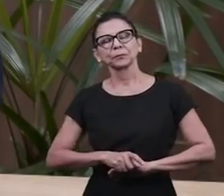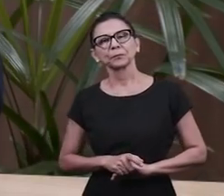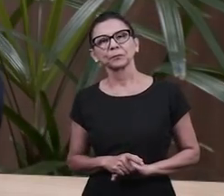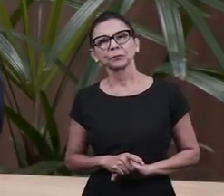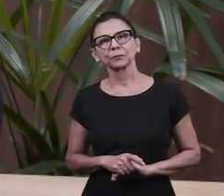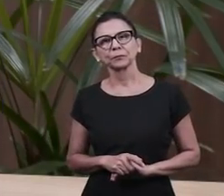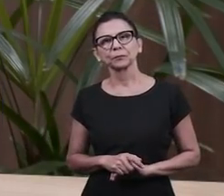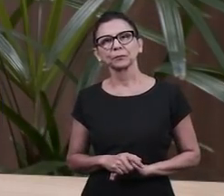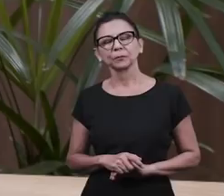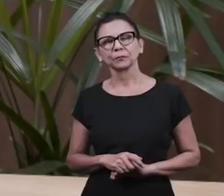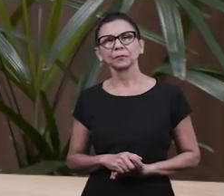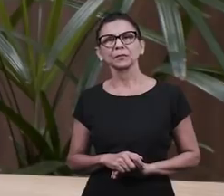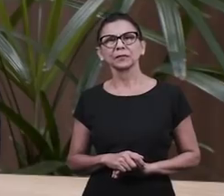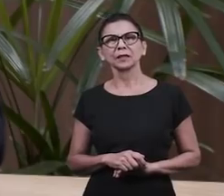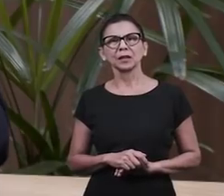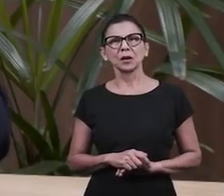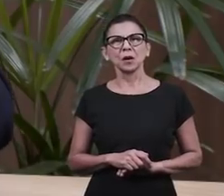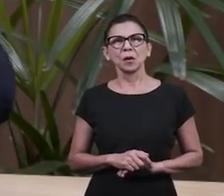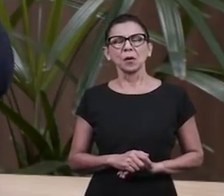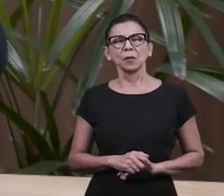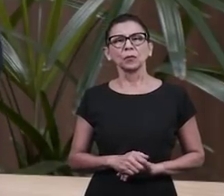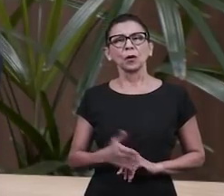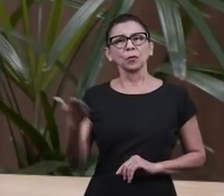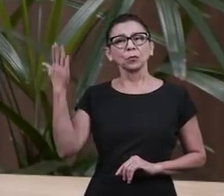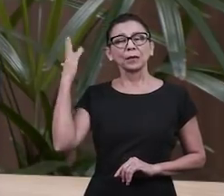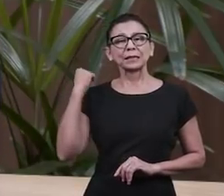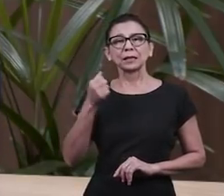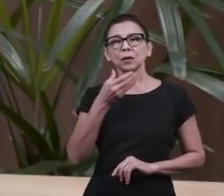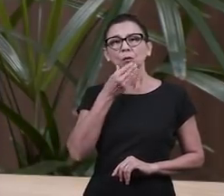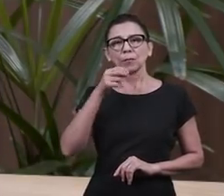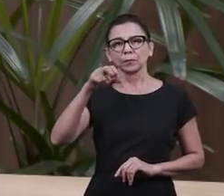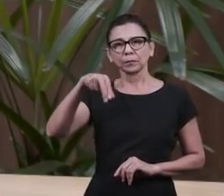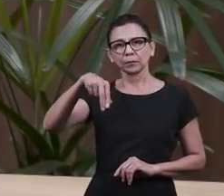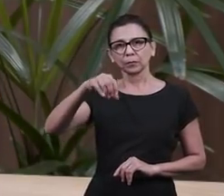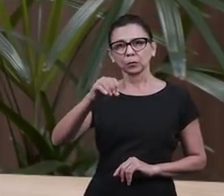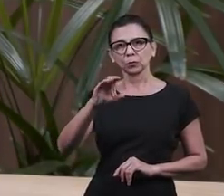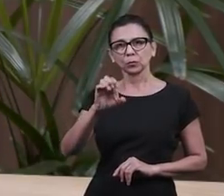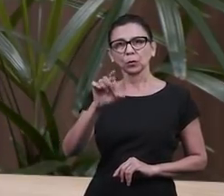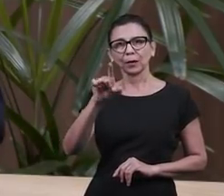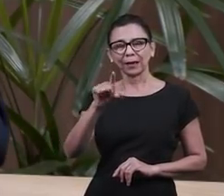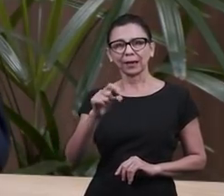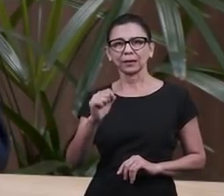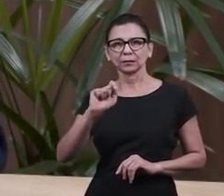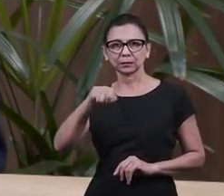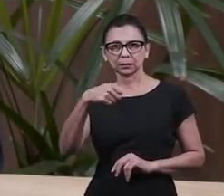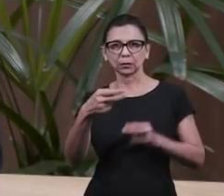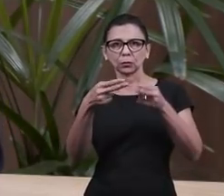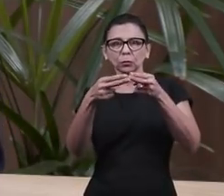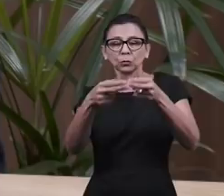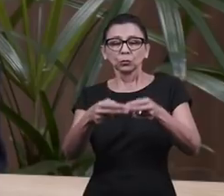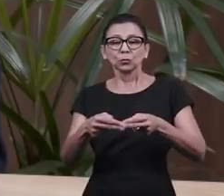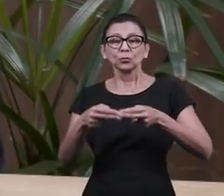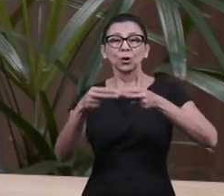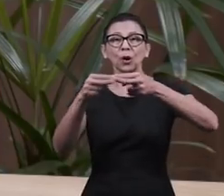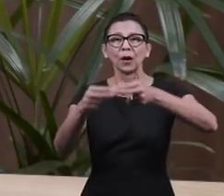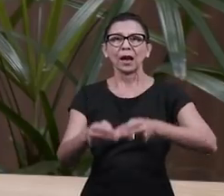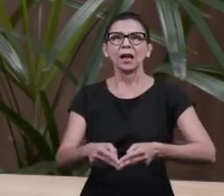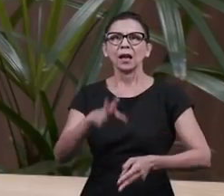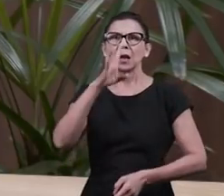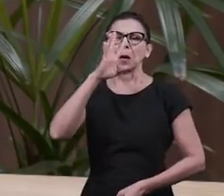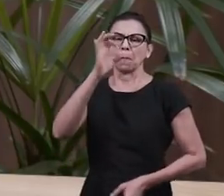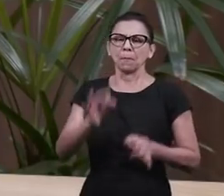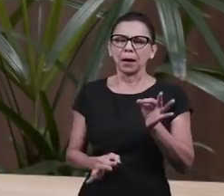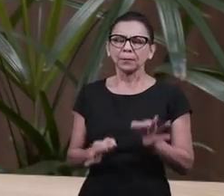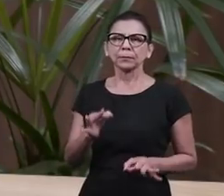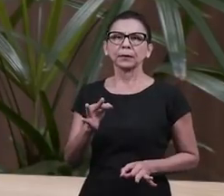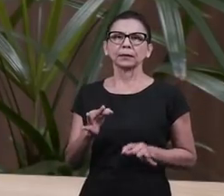O mal veio, o dilúvio, que foi juízo sobre a humanidade. Porque a humanidade chegou a um ponto